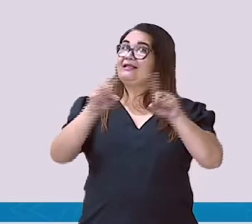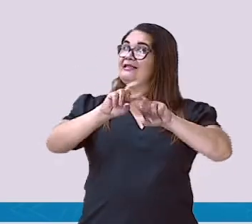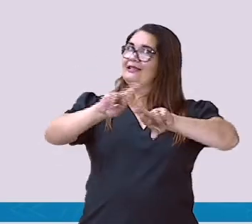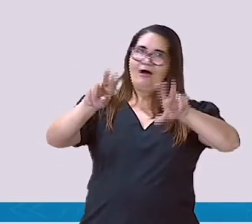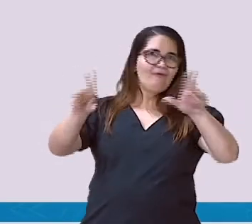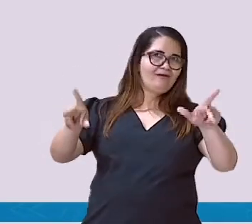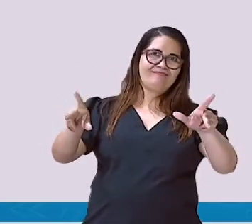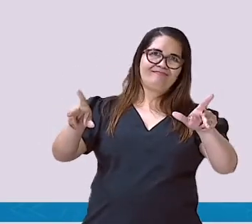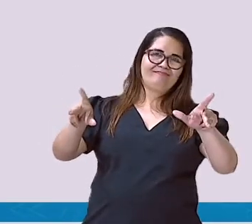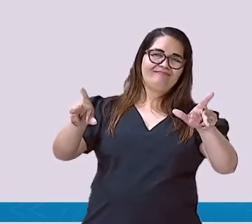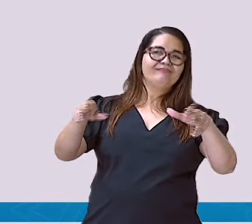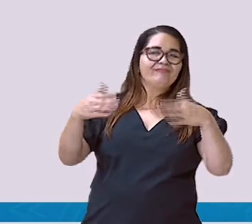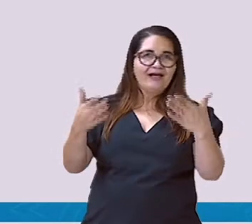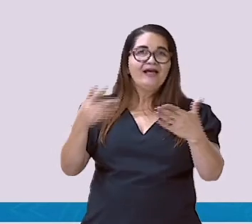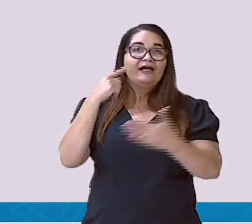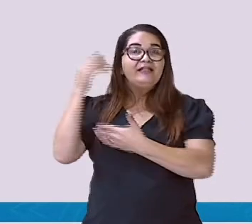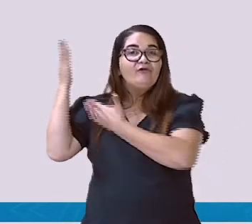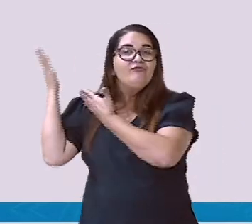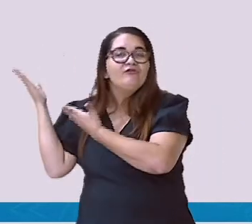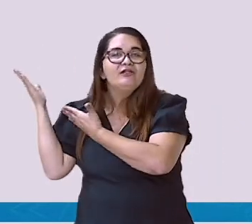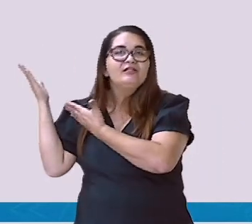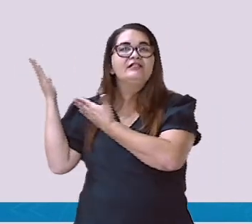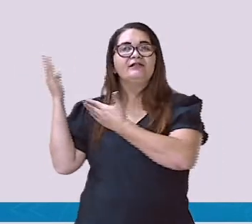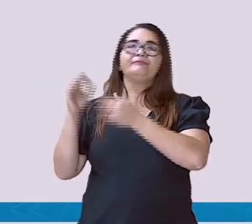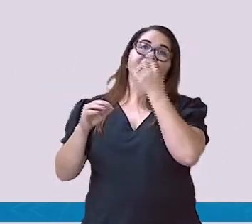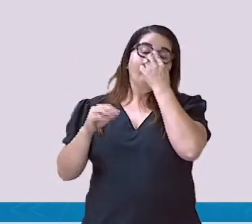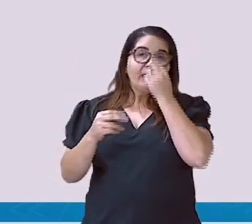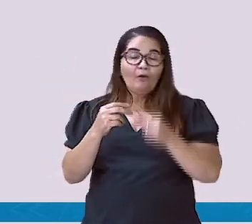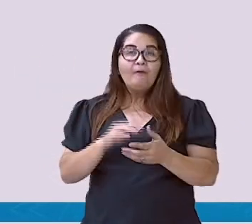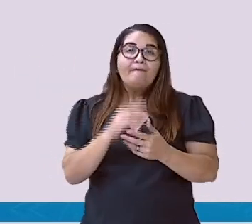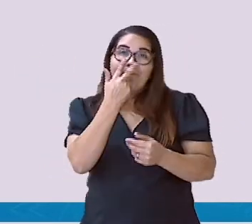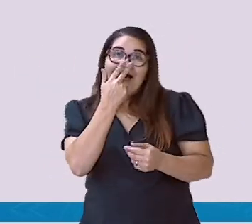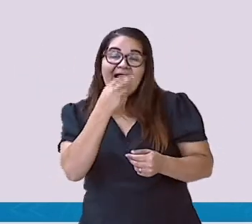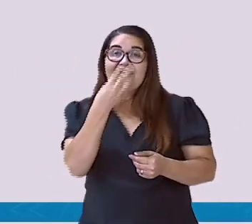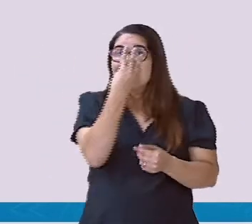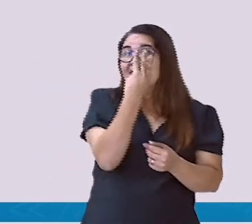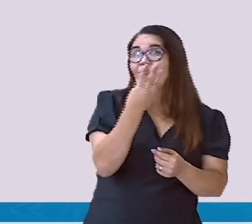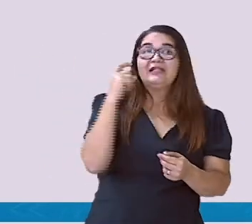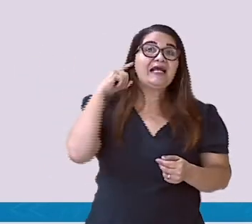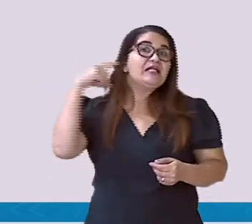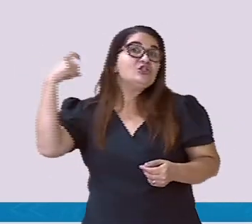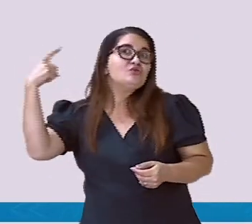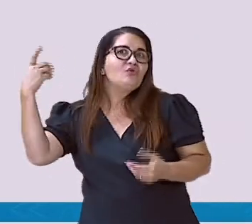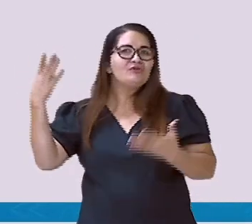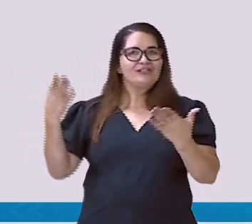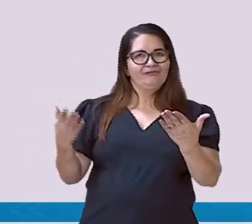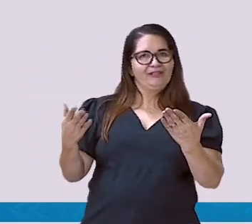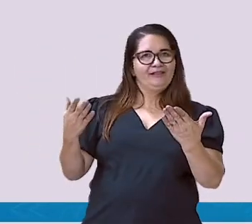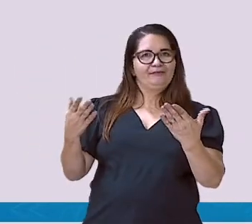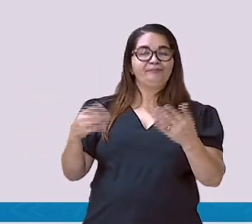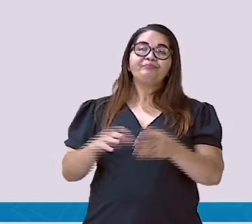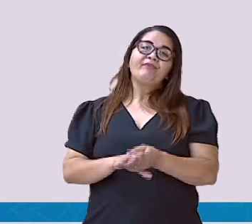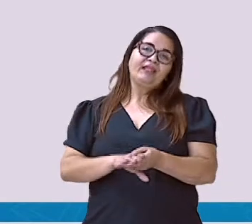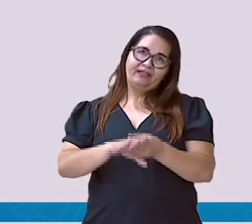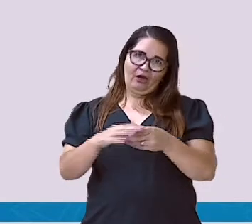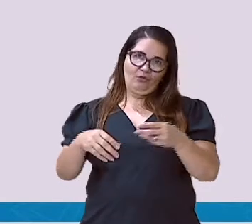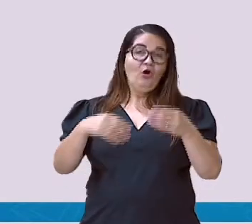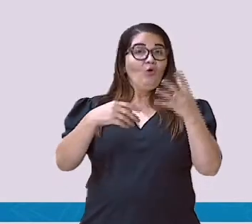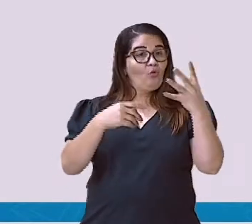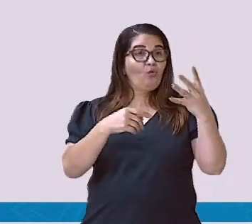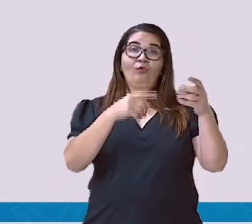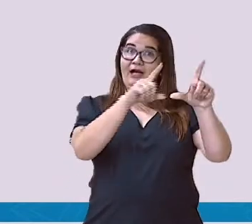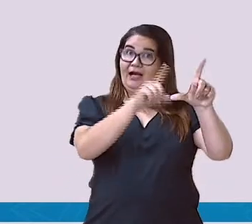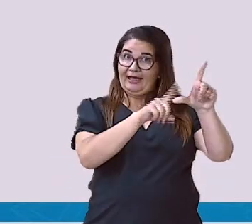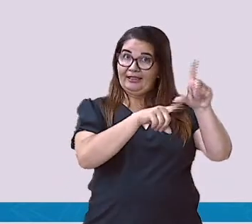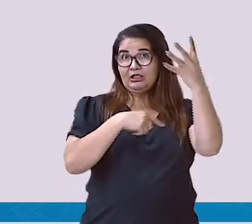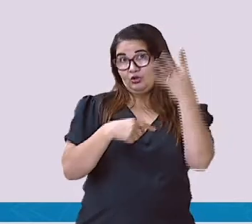eu tenho a pronúncia de mais ou menos 3 sons. Então, táxi. Eu tenho 4 letras nessa palavra, mas